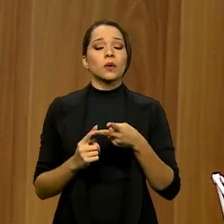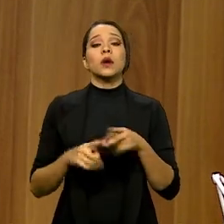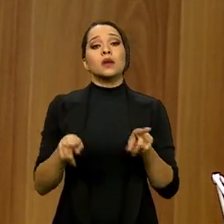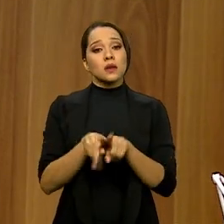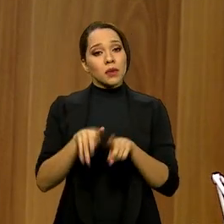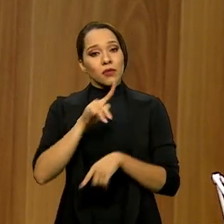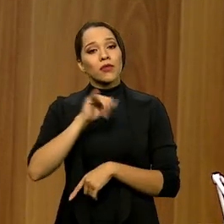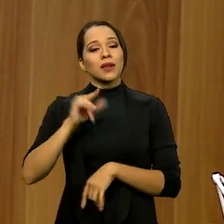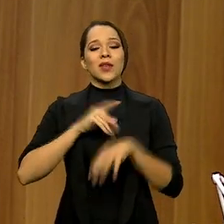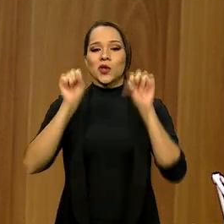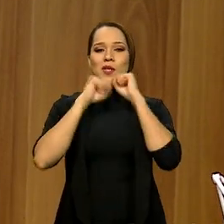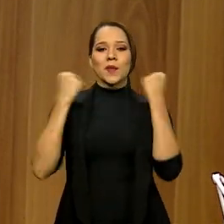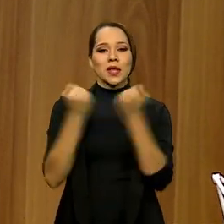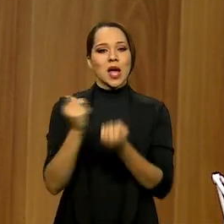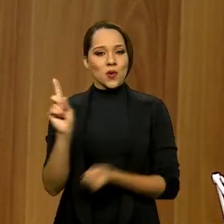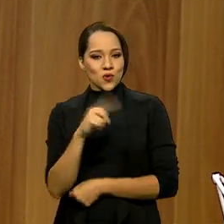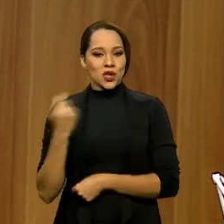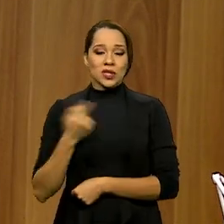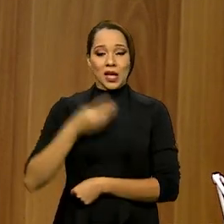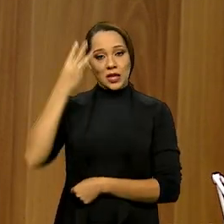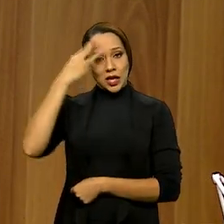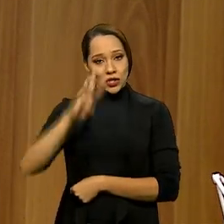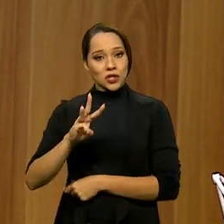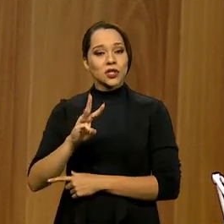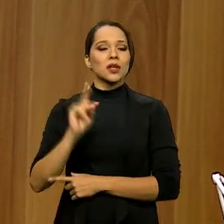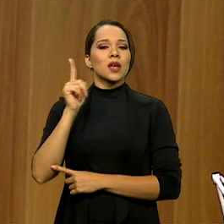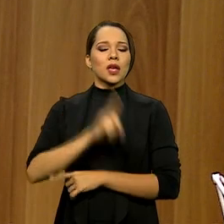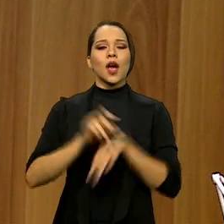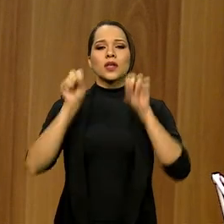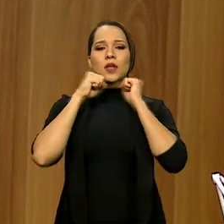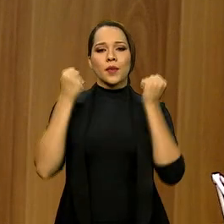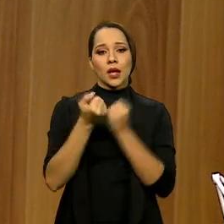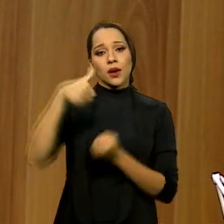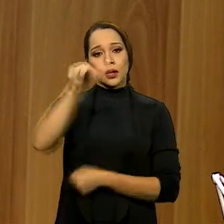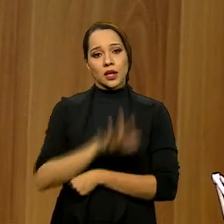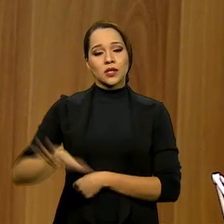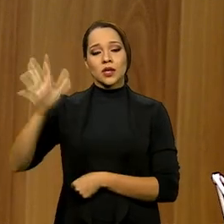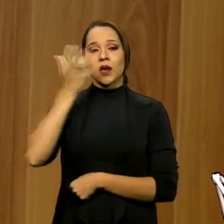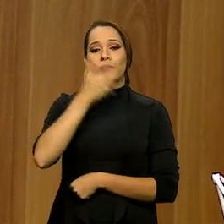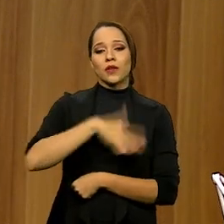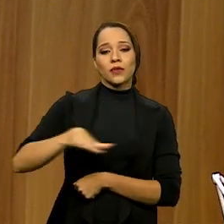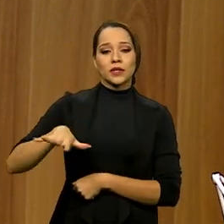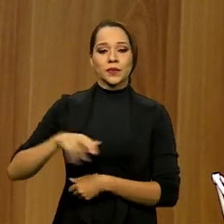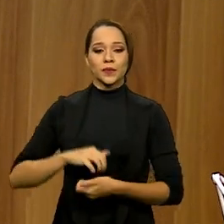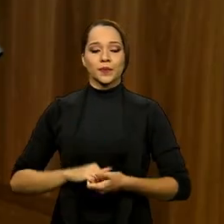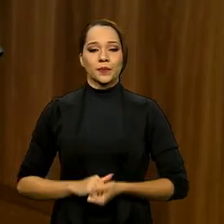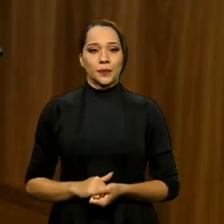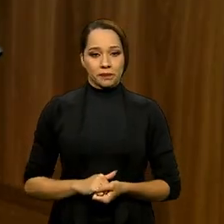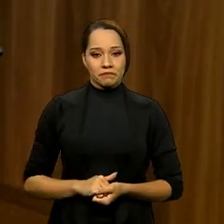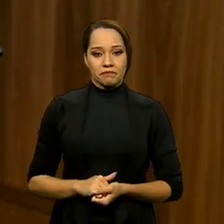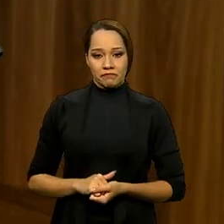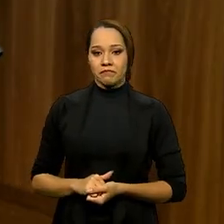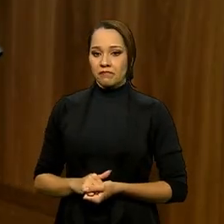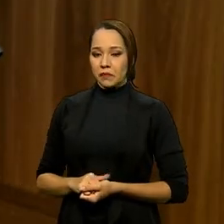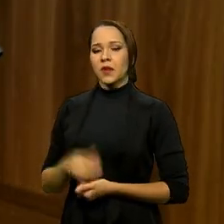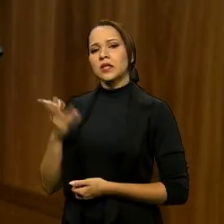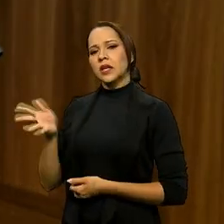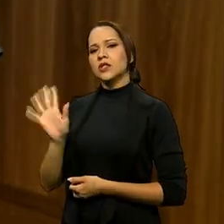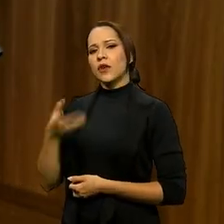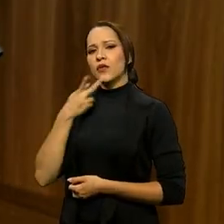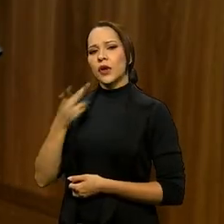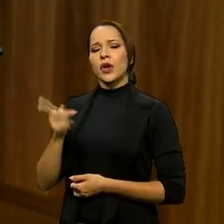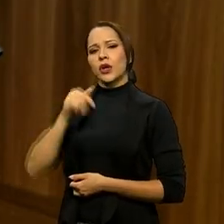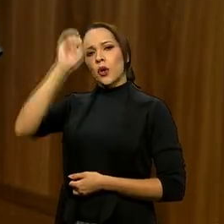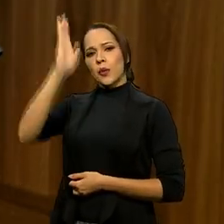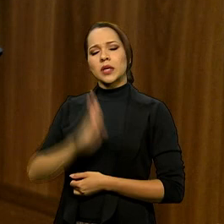vamos ter o nosso seminário, que são 3 dias, que é o Seminário Nacional da Primeira Infância. secretária, a senhora já citou que é